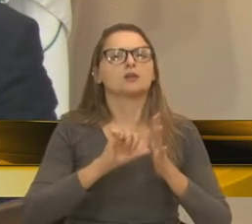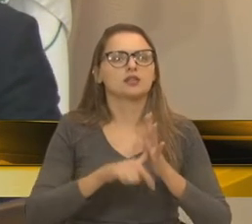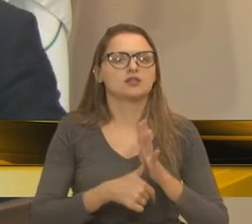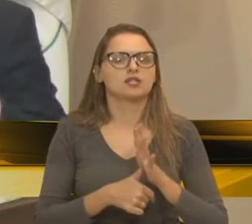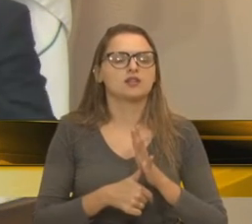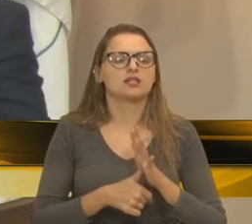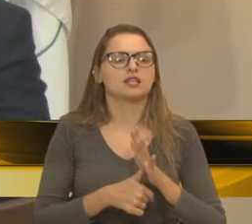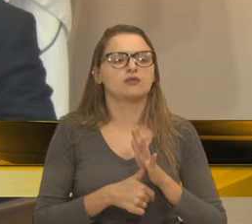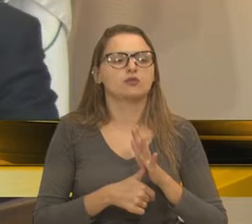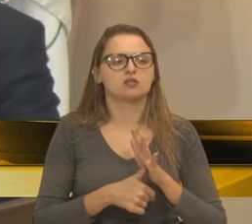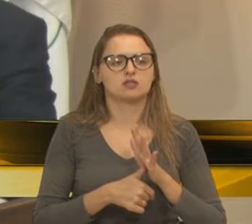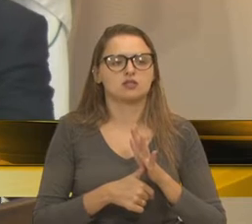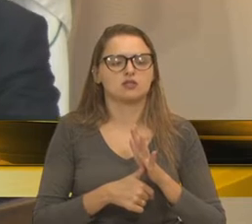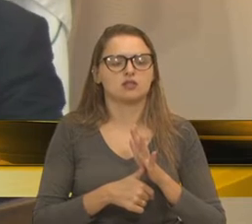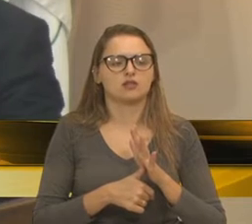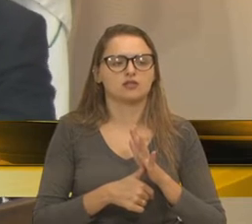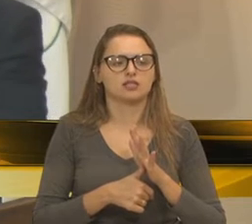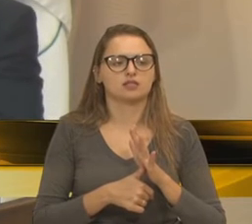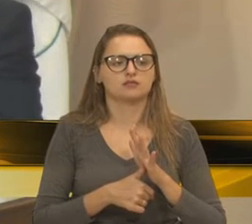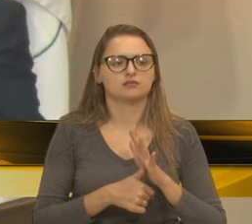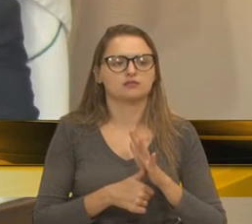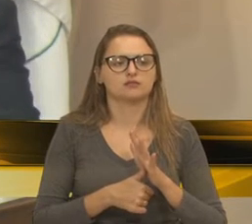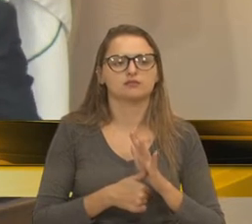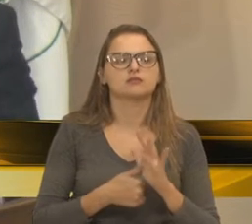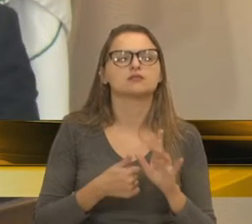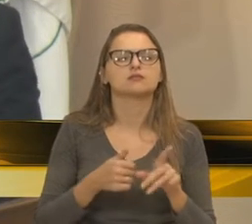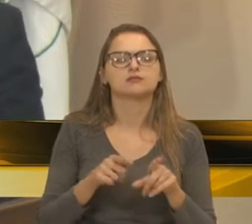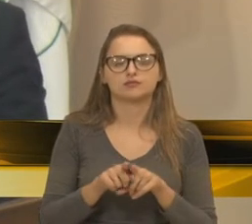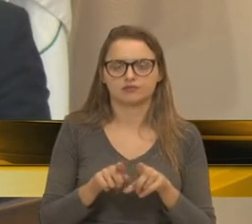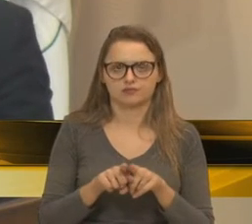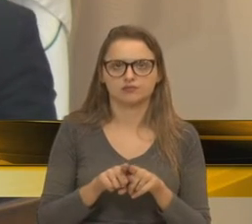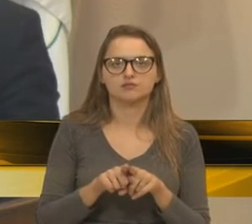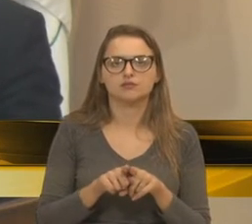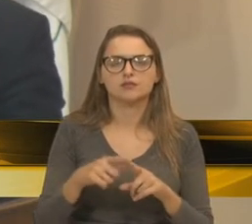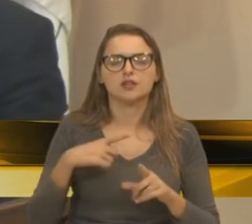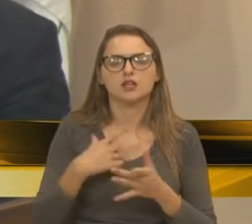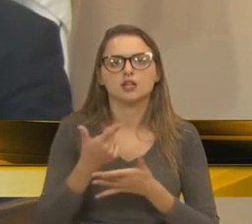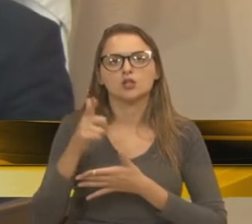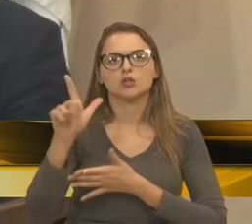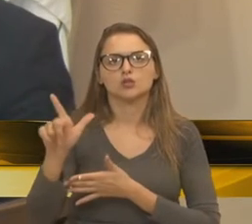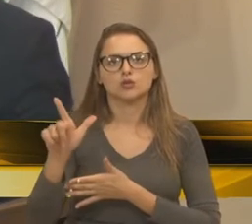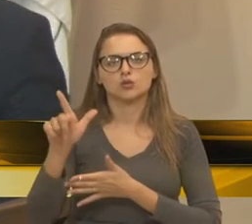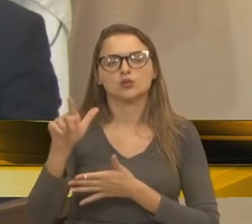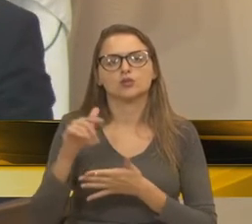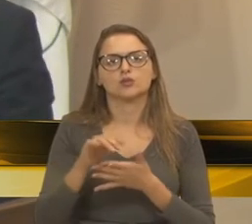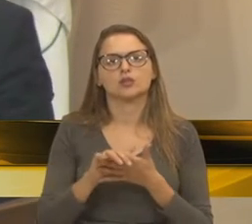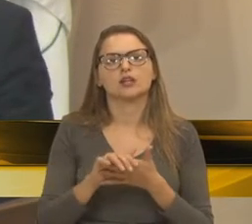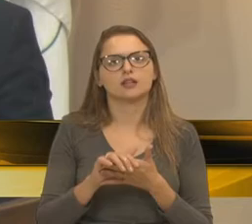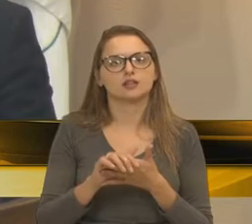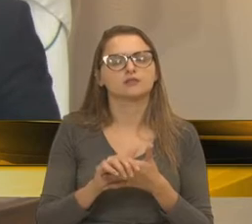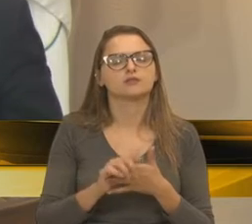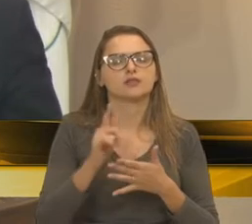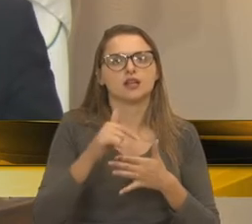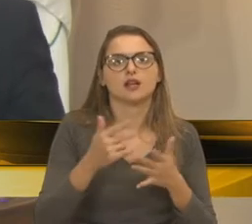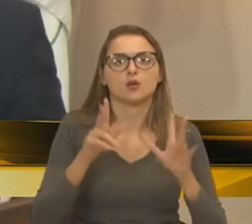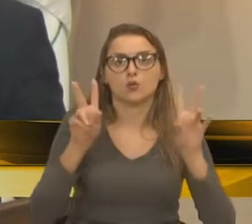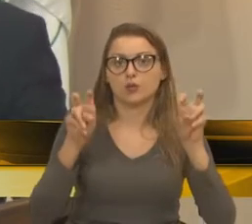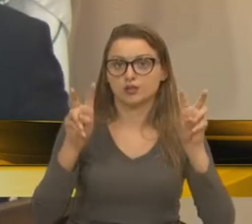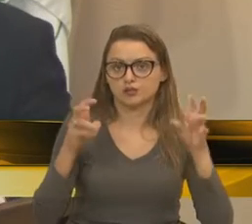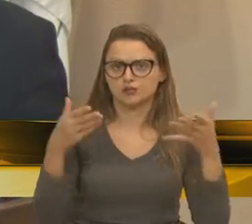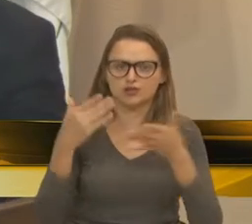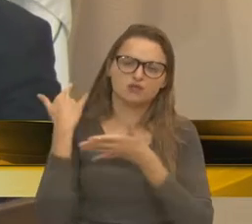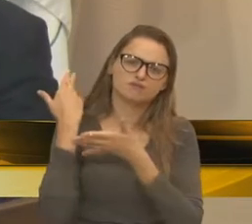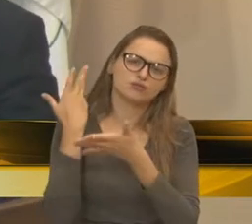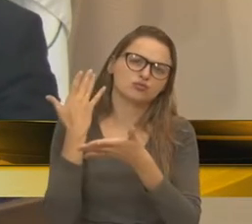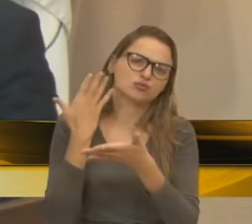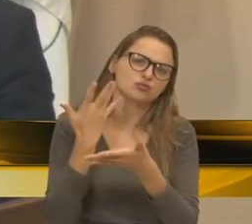nós começamos, até mais vocês, os vereadores que estavam na outra legislatura, do que eu, porque é um assunto que já vem de longa data,